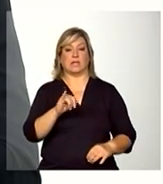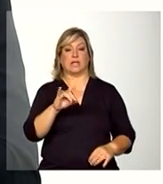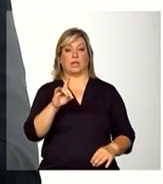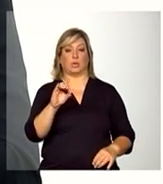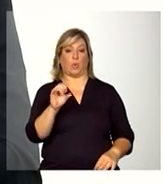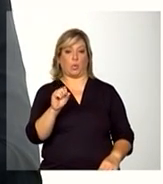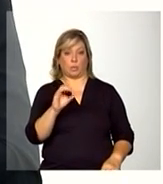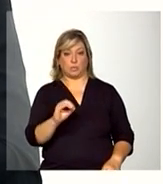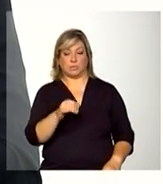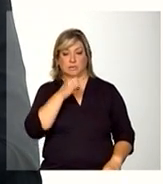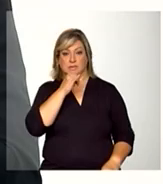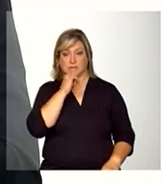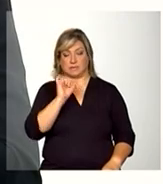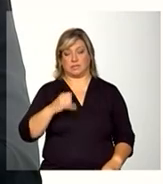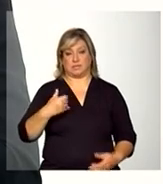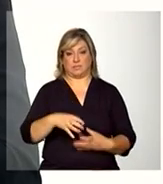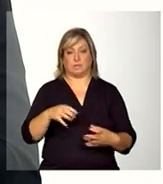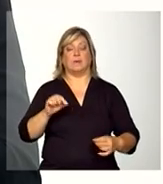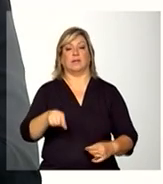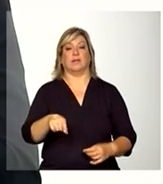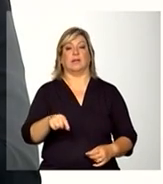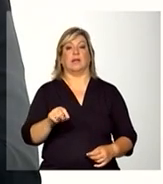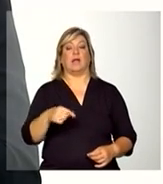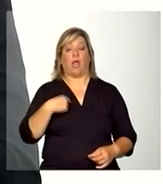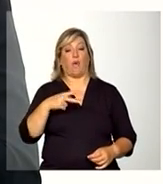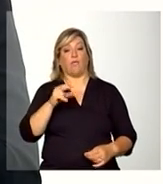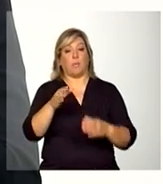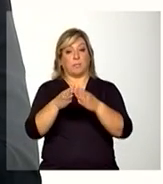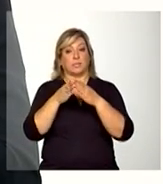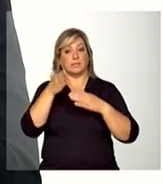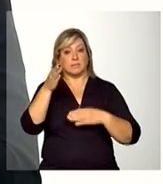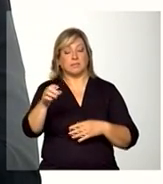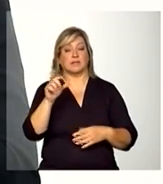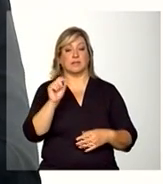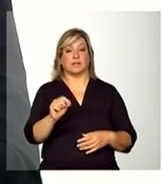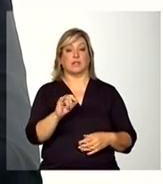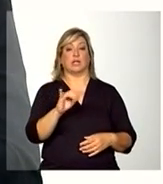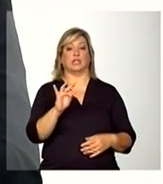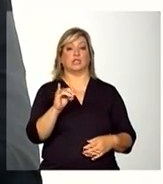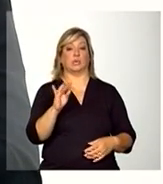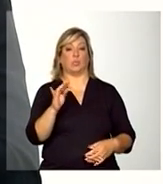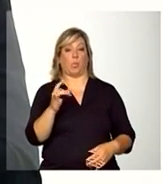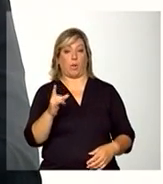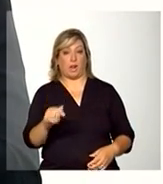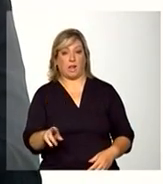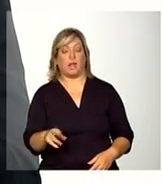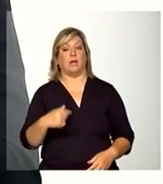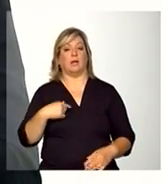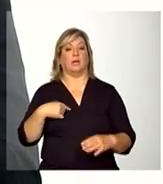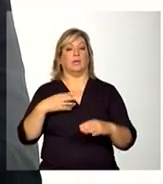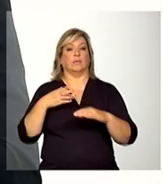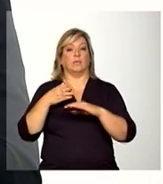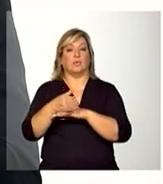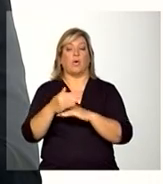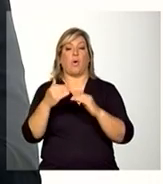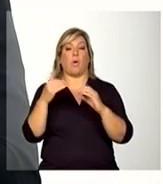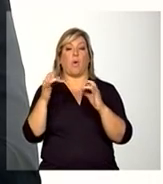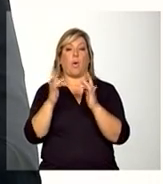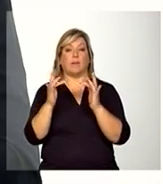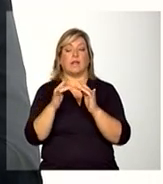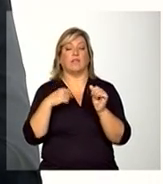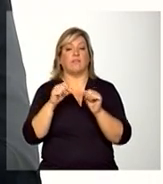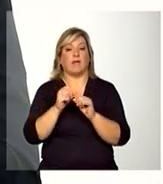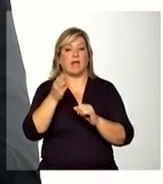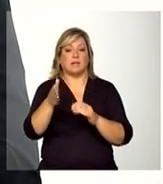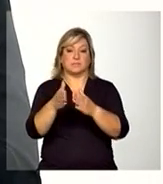acesso ao meu administrador titular ou ao meu administrador adjunto eu entro em contato com ele no município no meu estado e eles vão